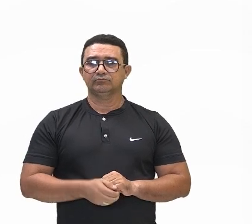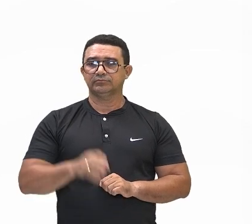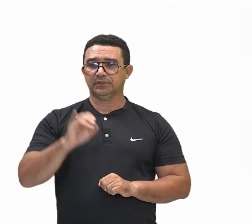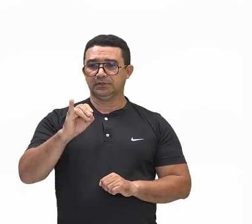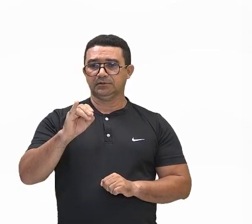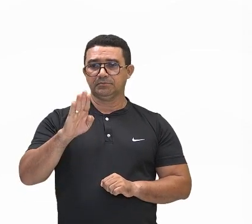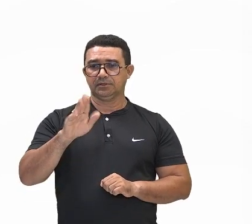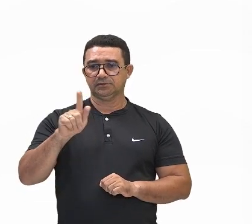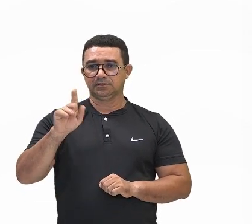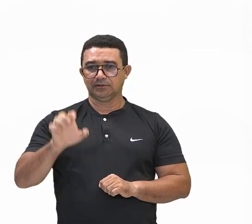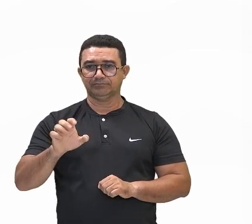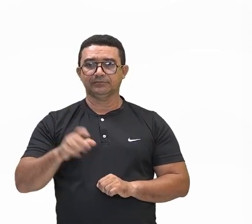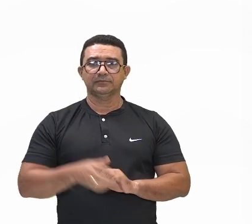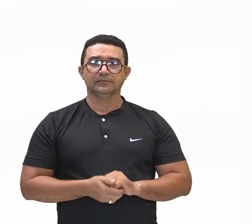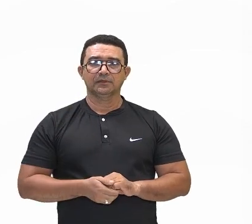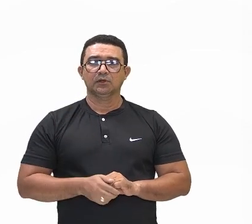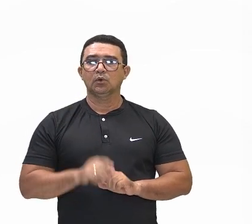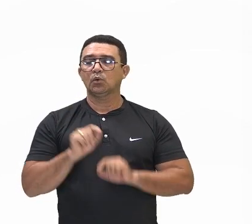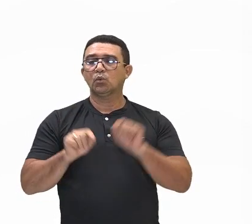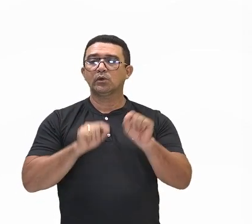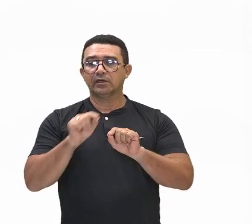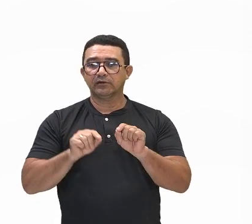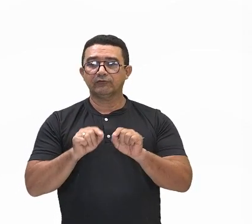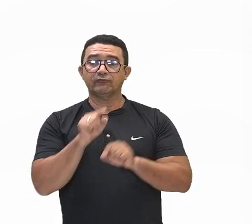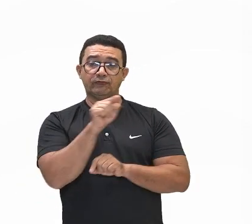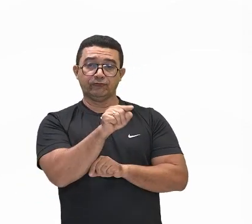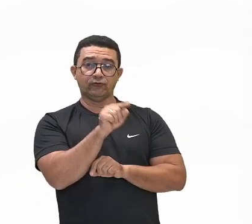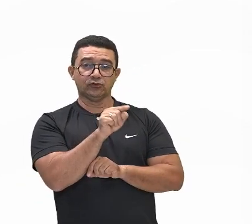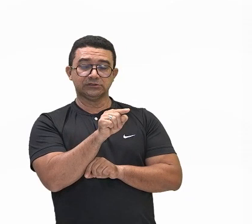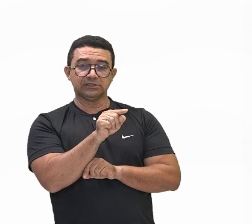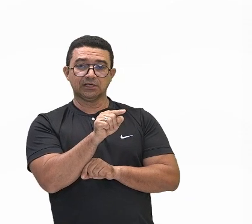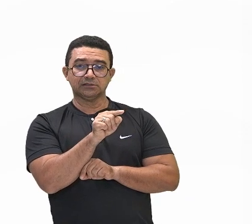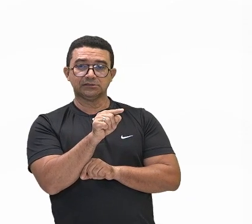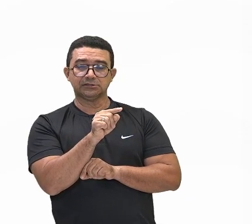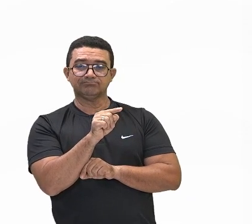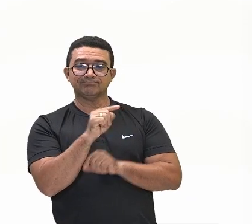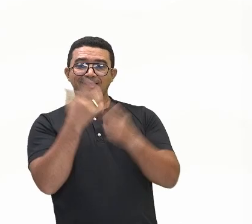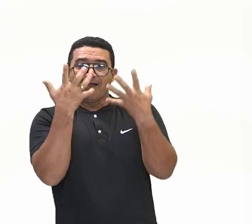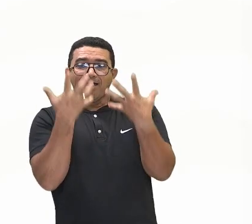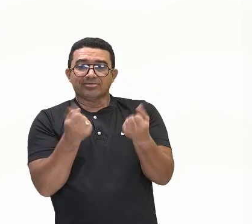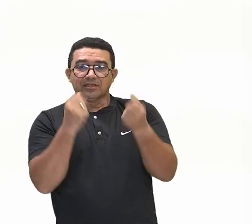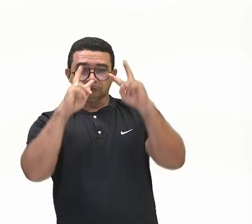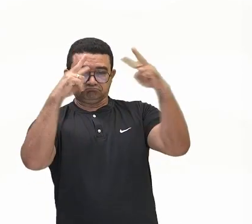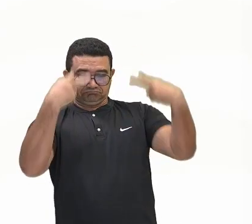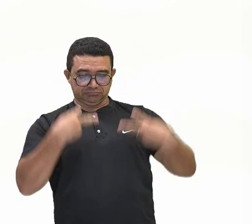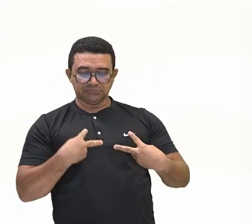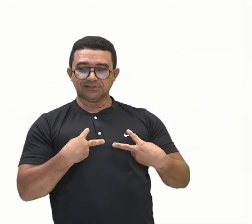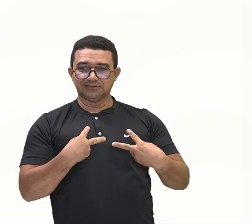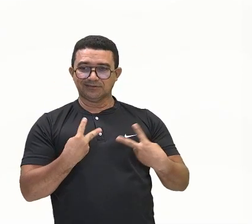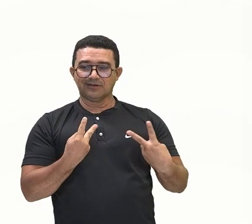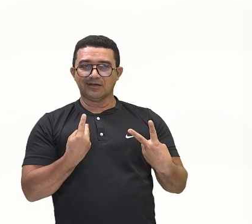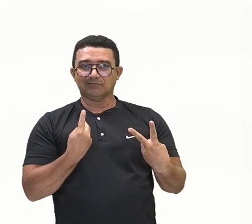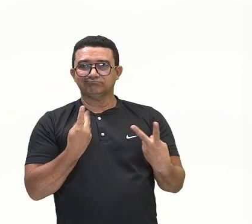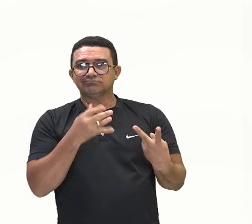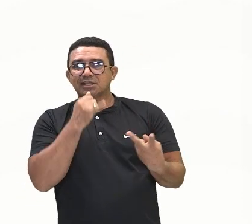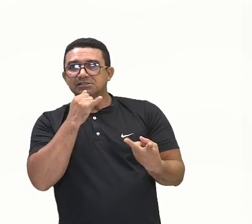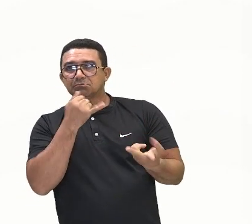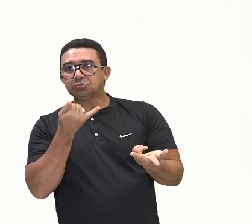ser considerado o que você se enxerga, como você se enxerga, ou seja, como você